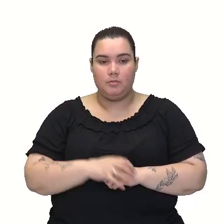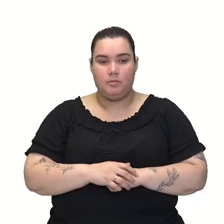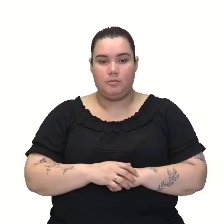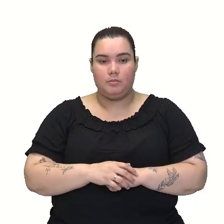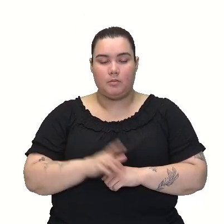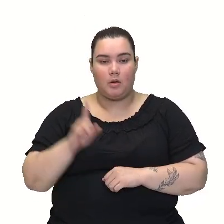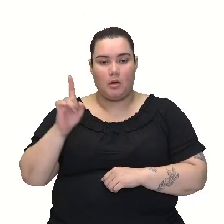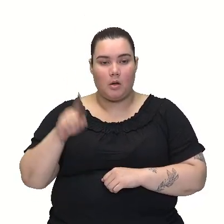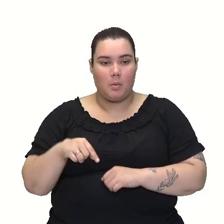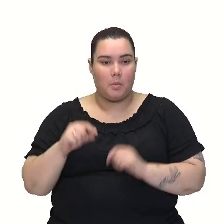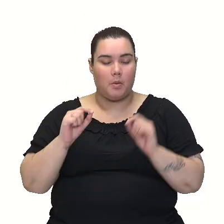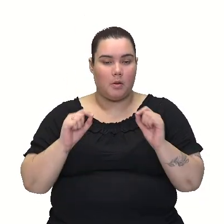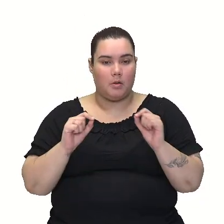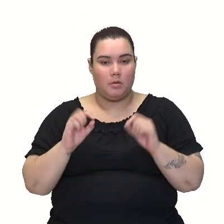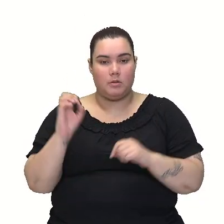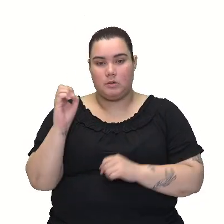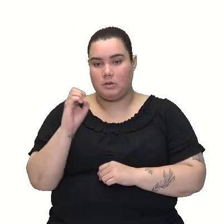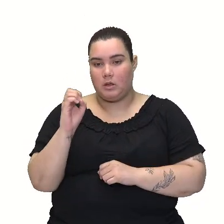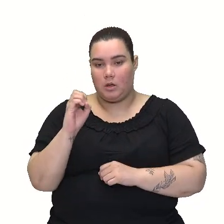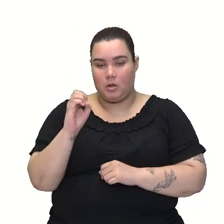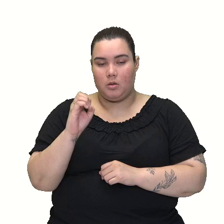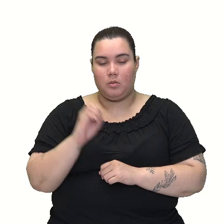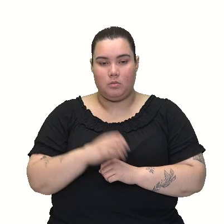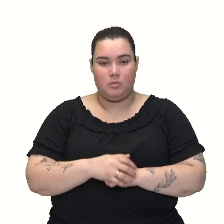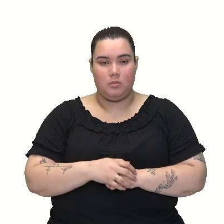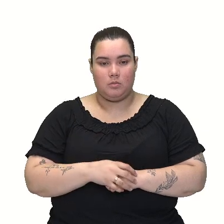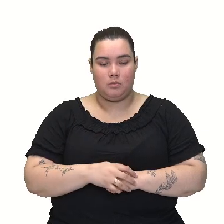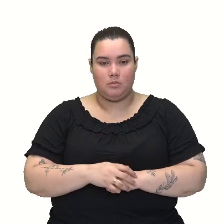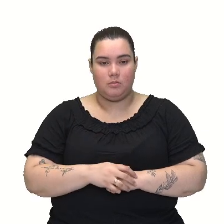será igual a 0, tá?